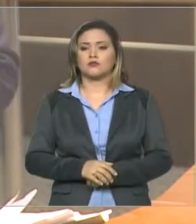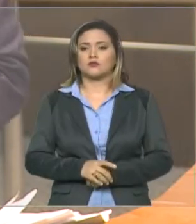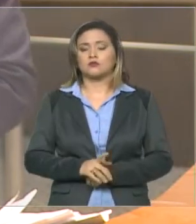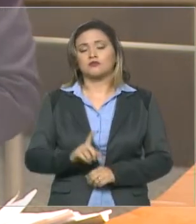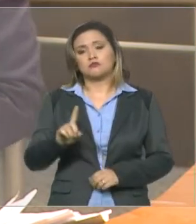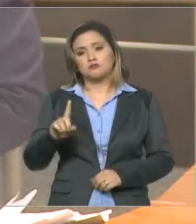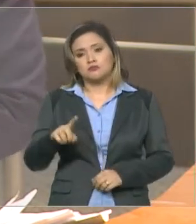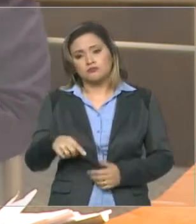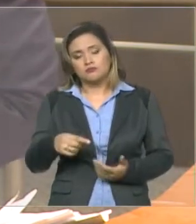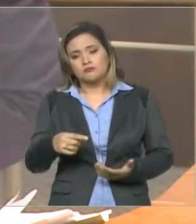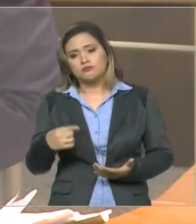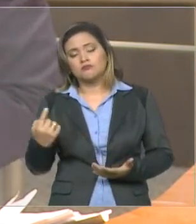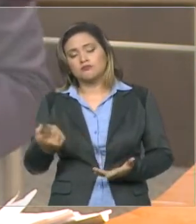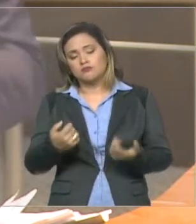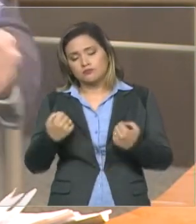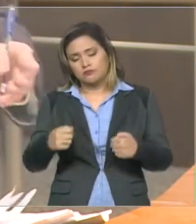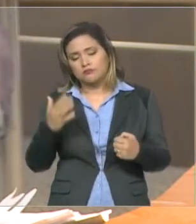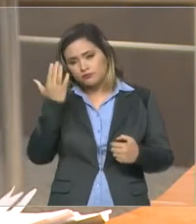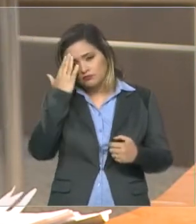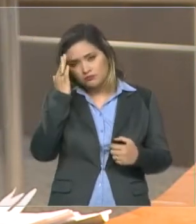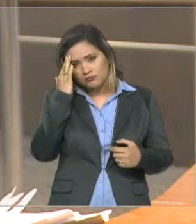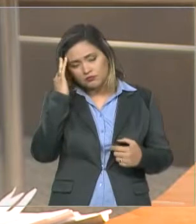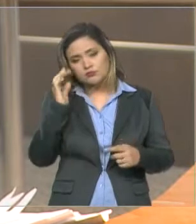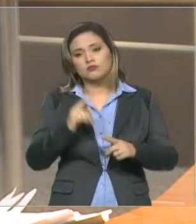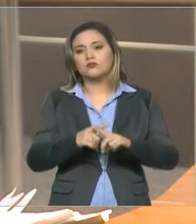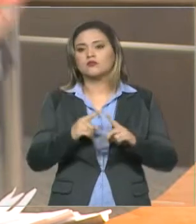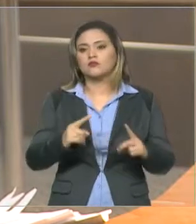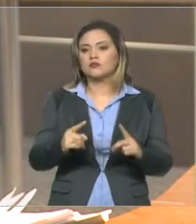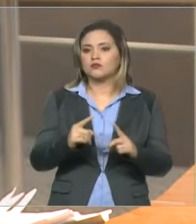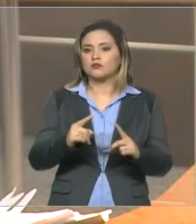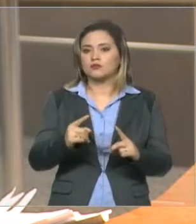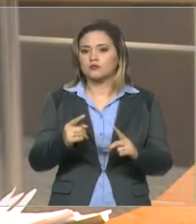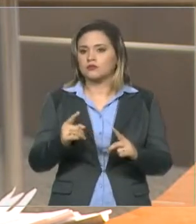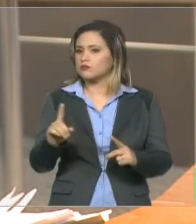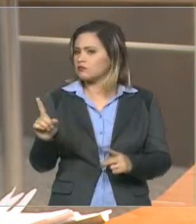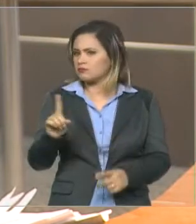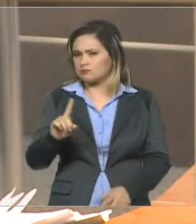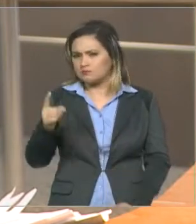razoável, mas também eu acho que ele não pensa em uma consequente